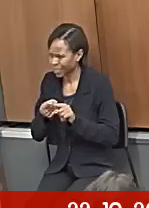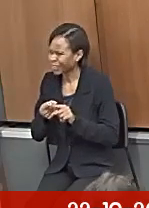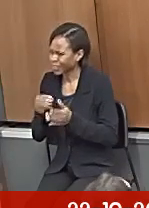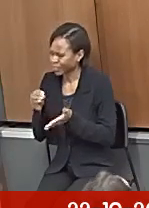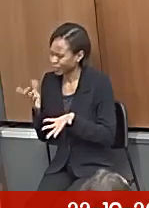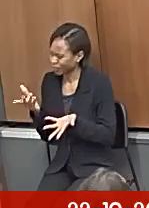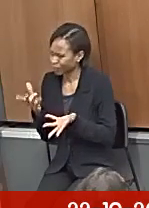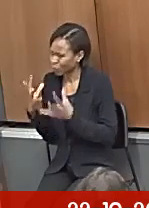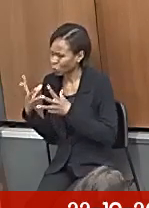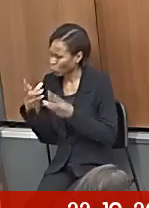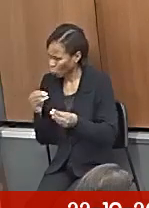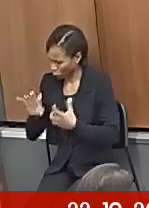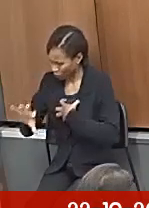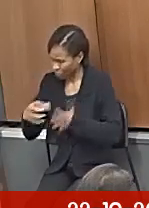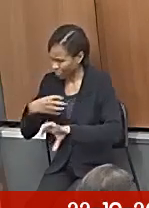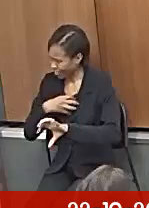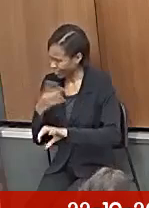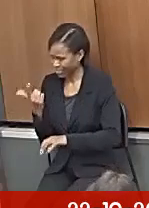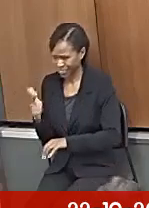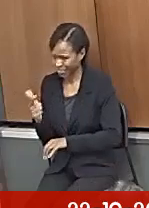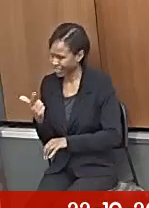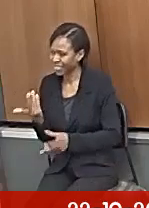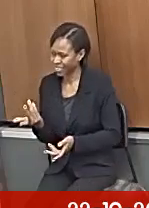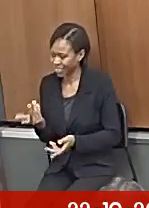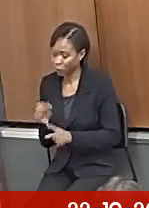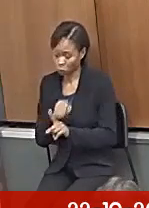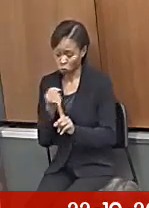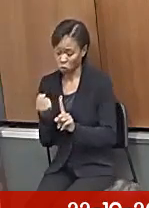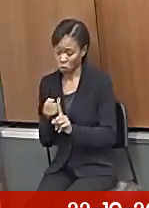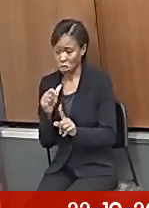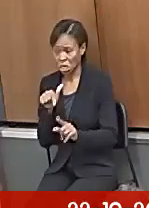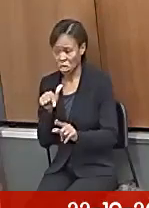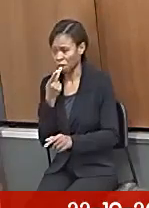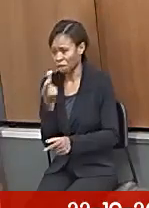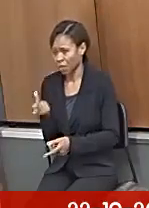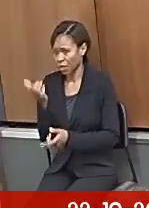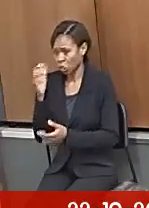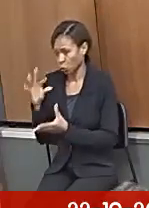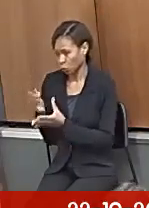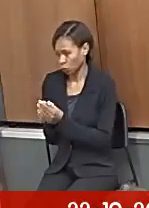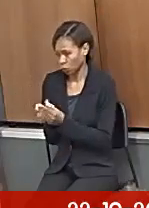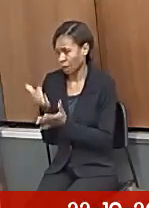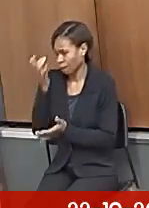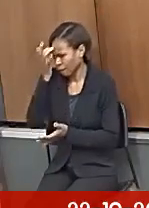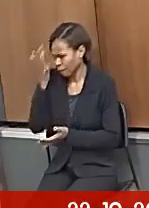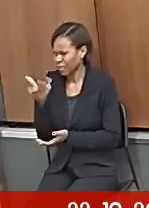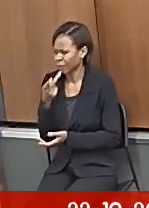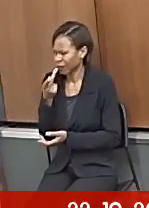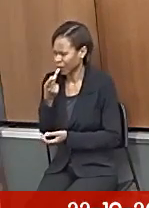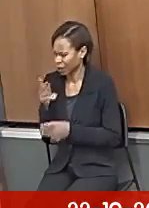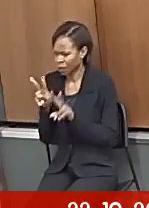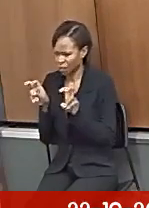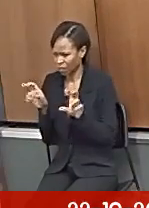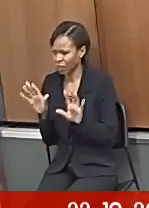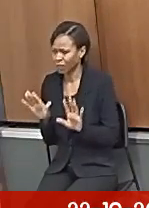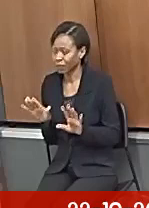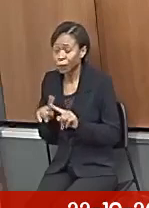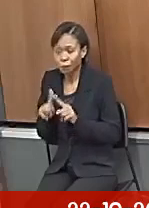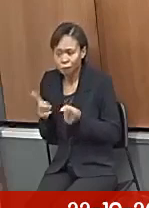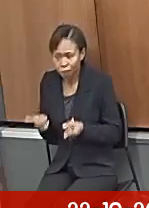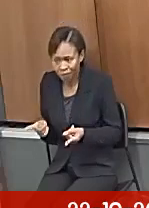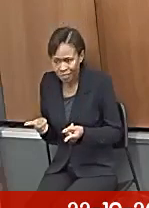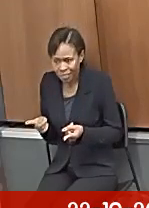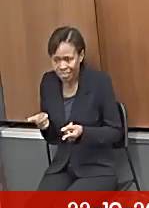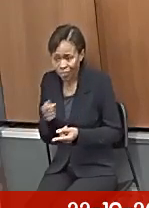outro. Como eu disse, né, para a sociedade fica muito fácil falar inclusão, aceitar a inclusão, mas, espera aí,